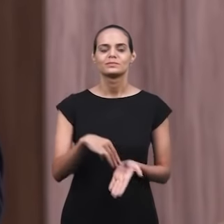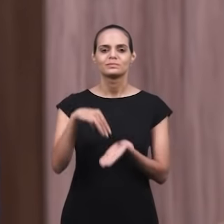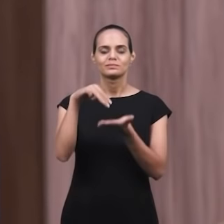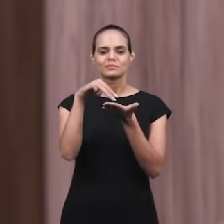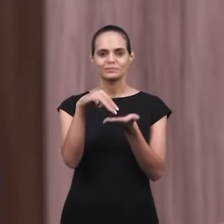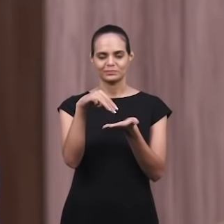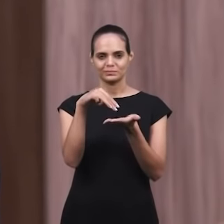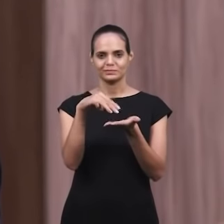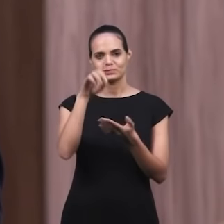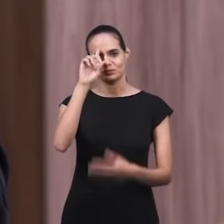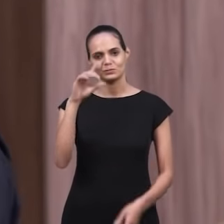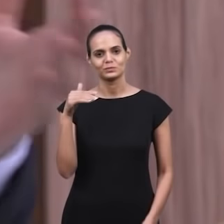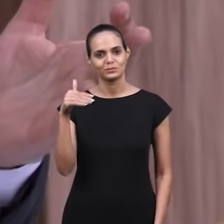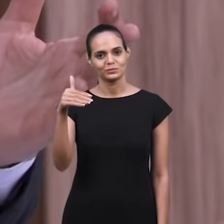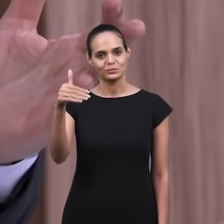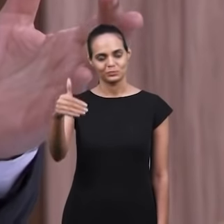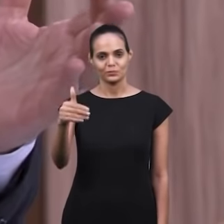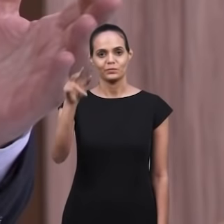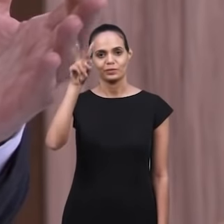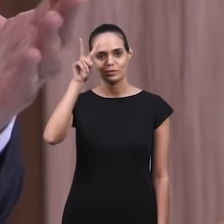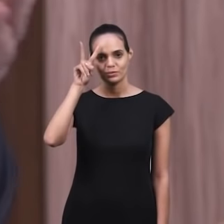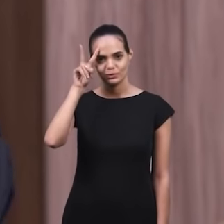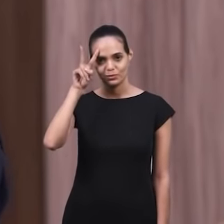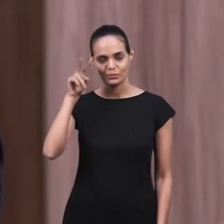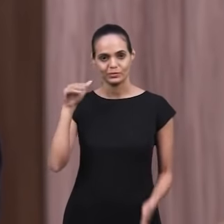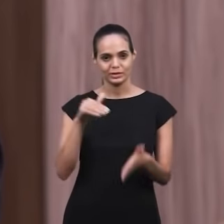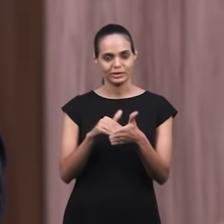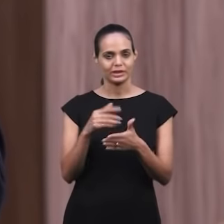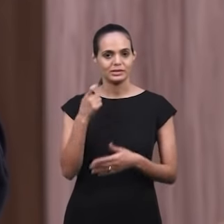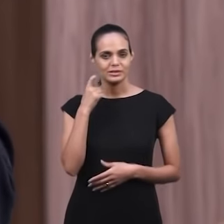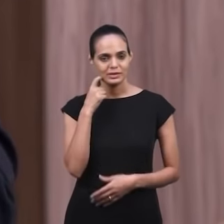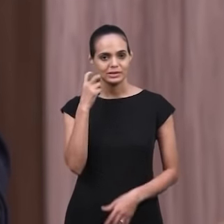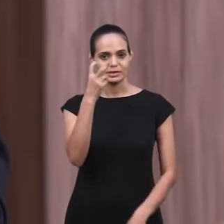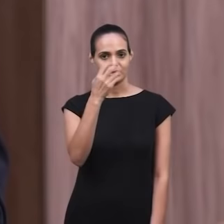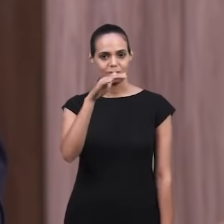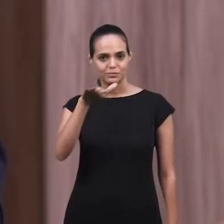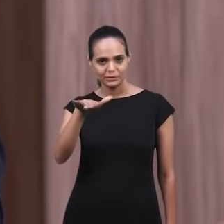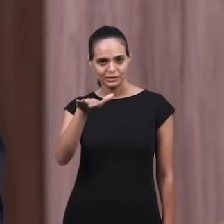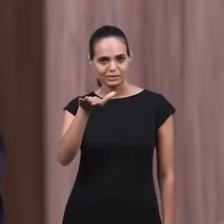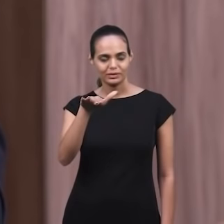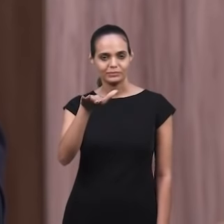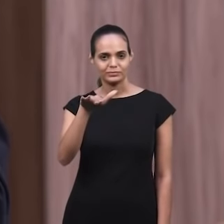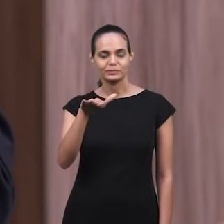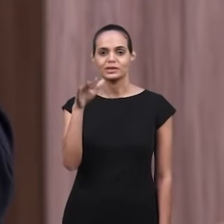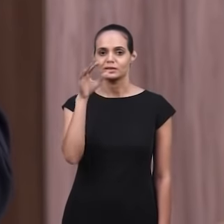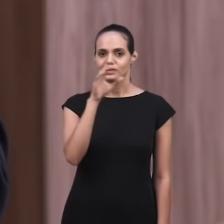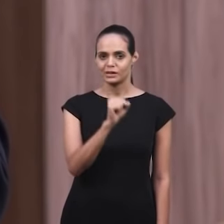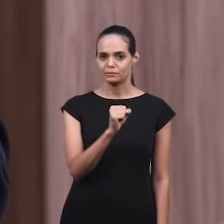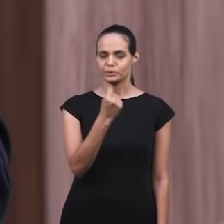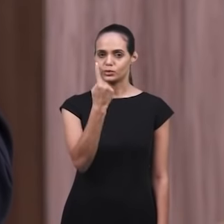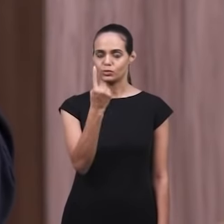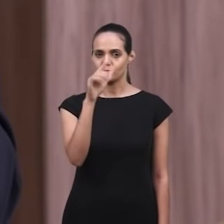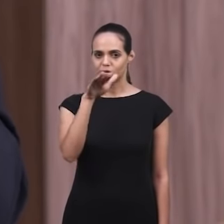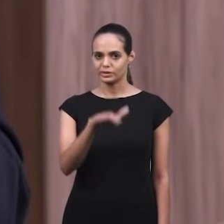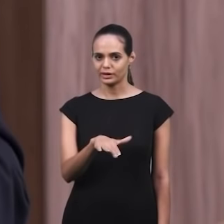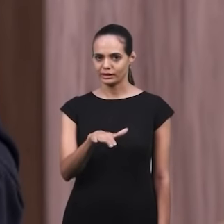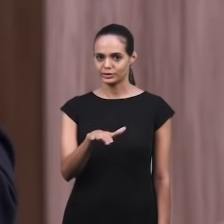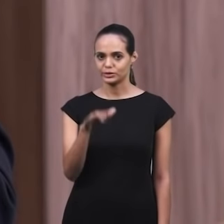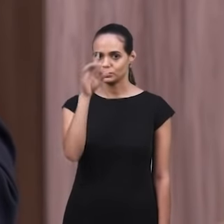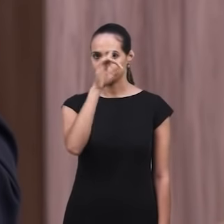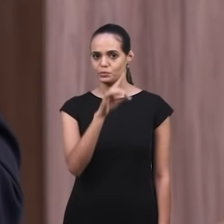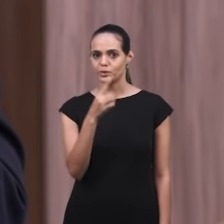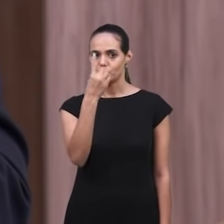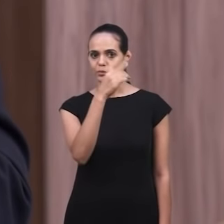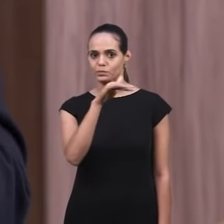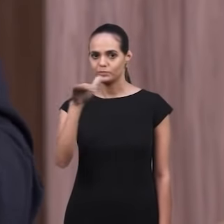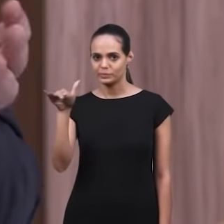essa programação diária, de segunda a sexta, às 17 horas e 30 minutos, aos sábados às 13 horas e aos domingos a partir